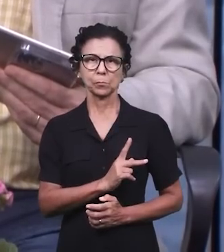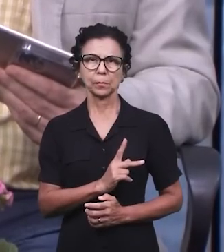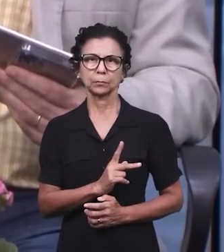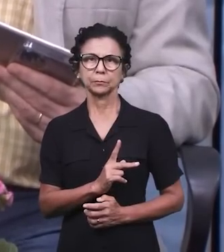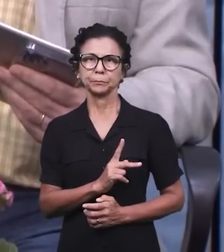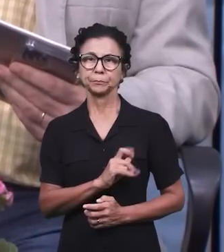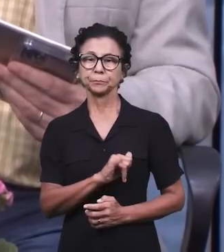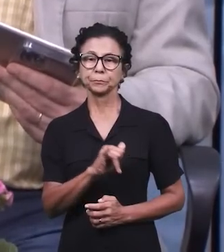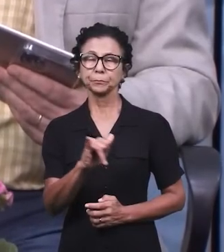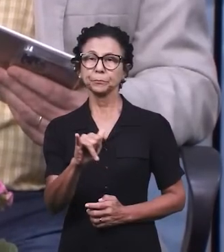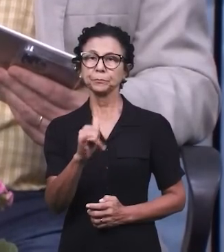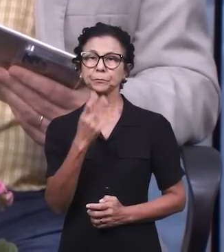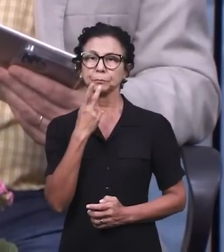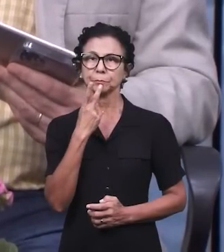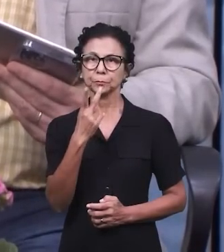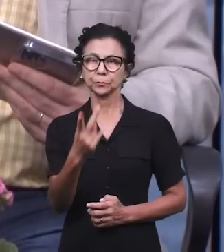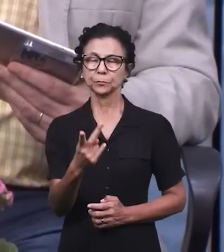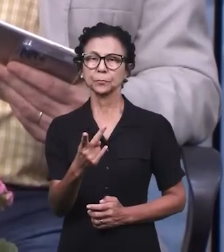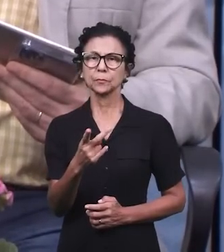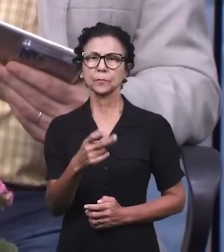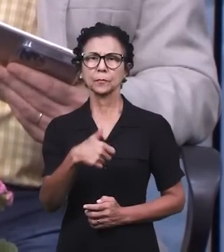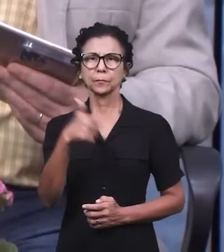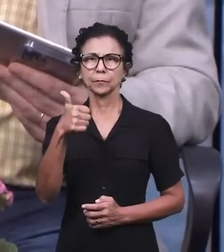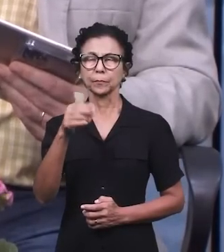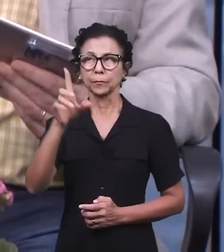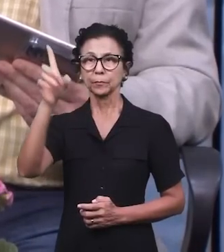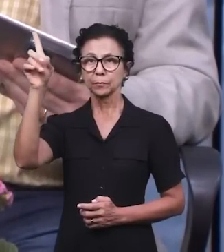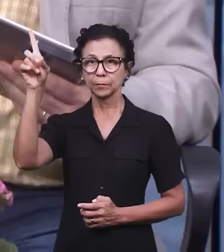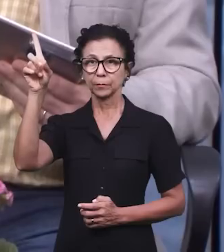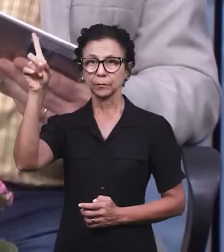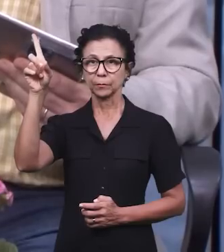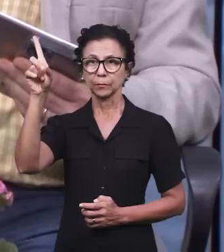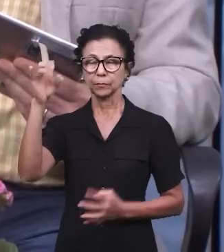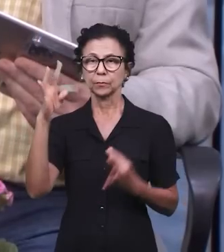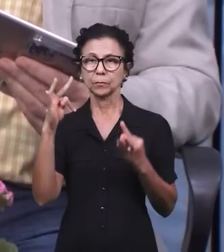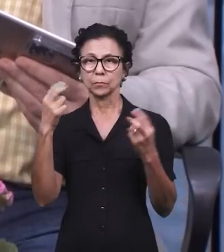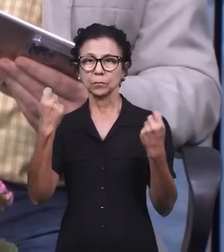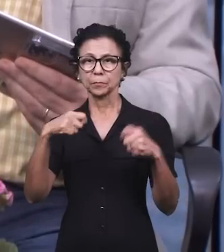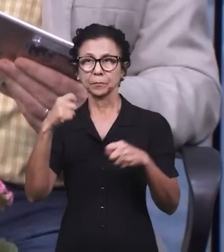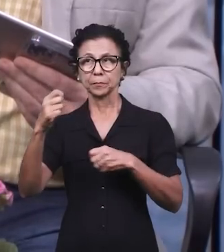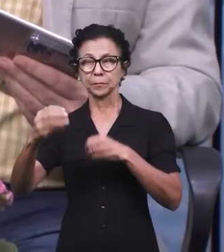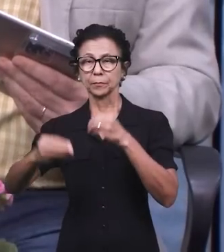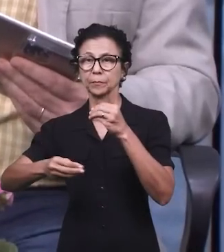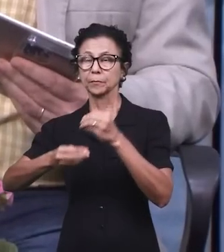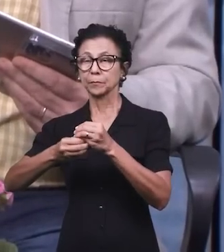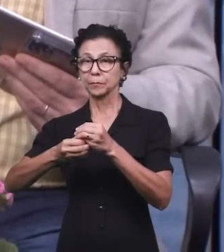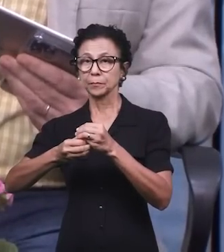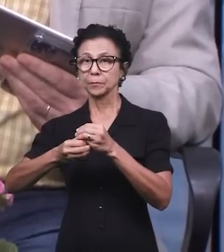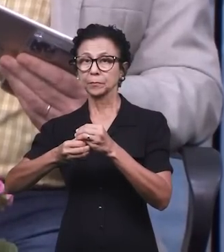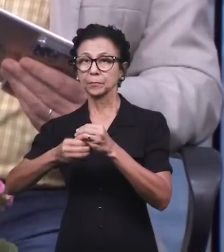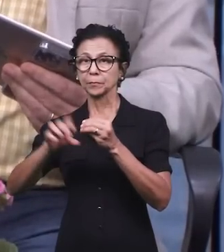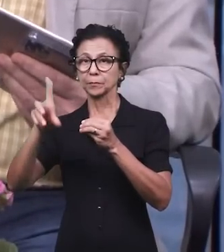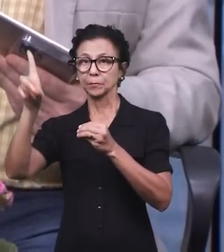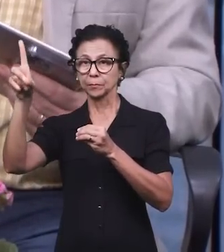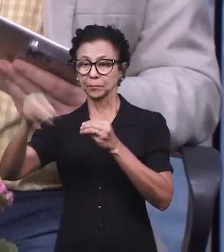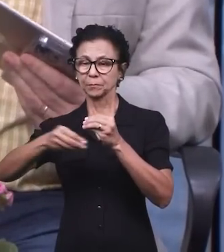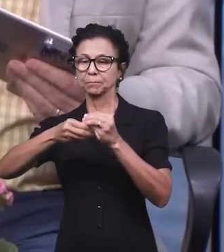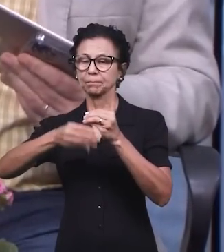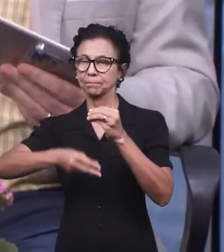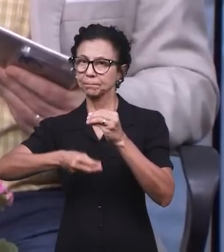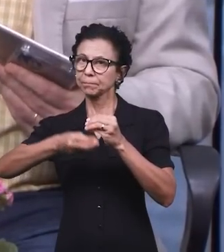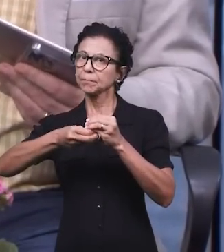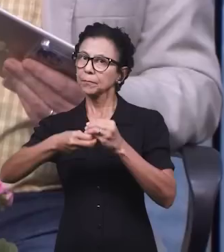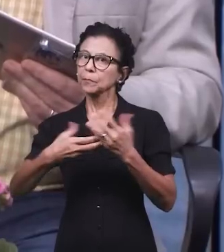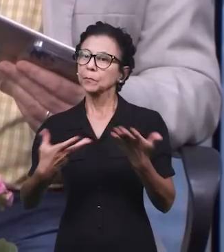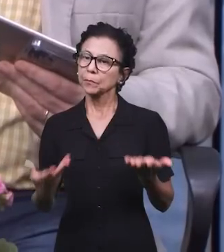de Deus e todas as demais coisas serão acrescentadas. Então, na medida em que você jejua, e eu queria que você